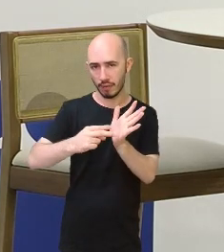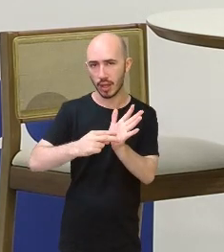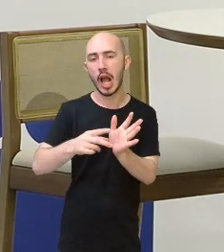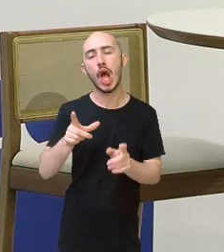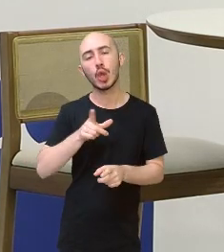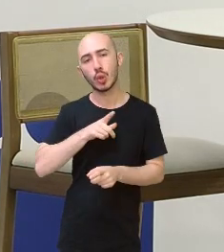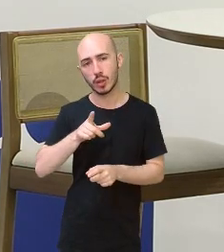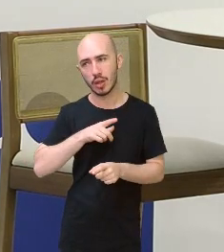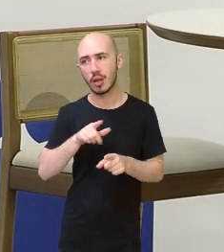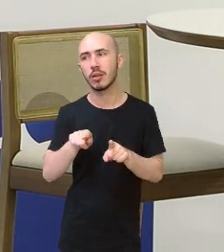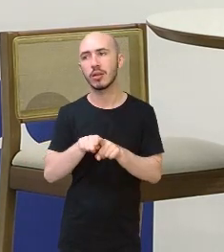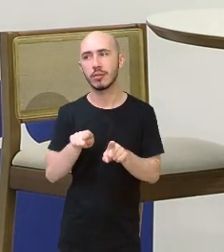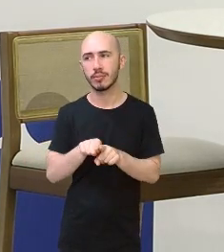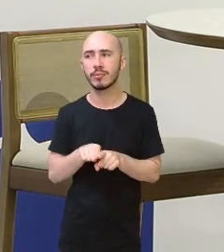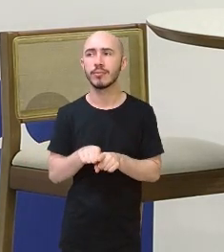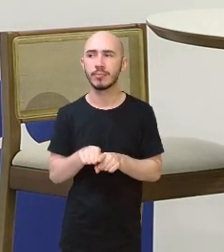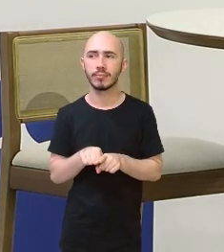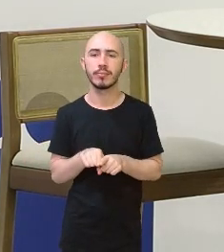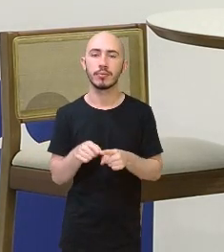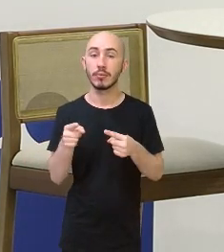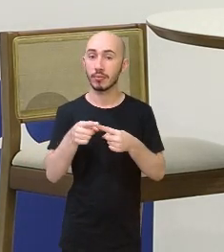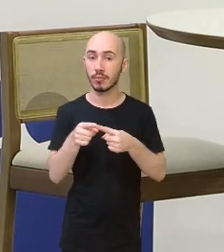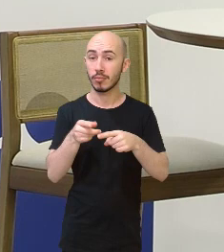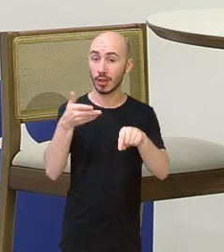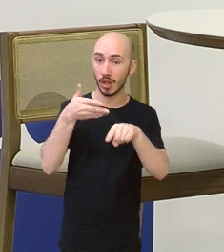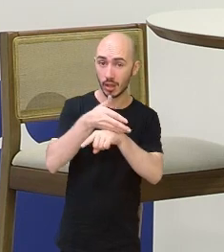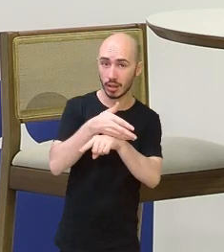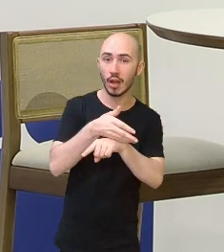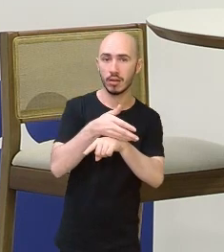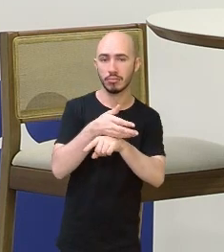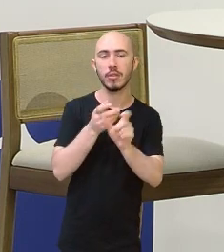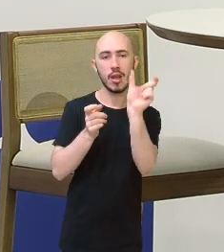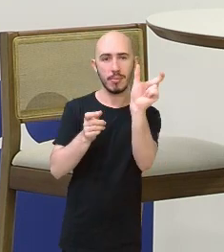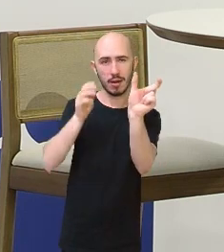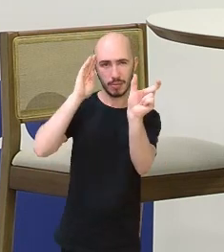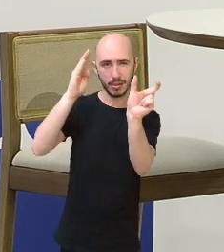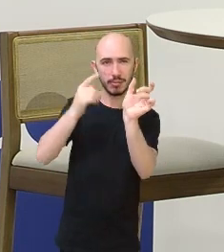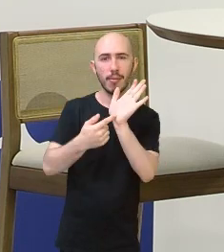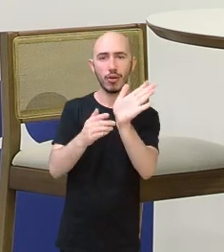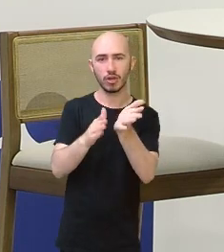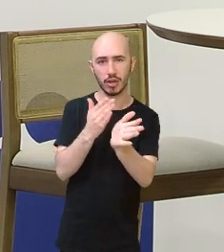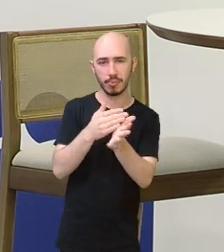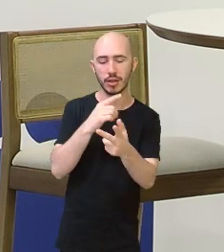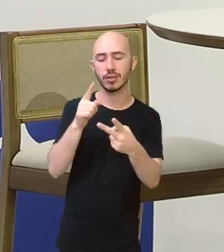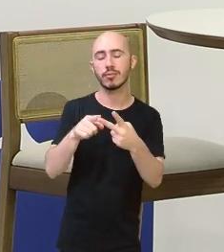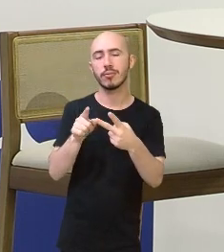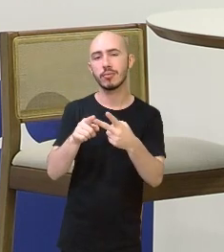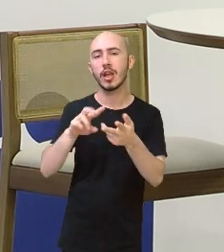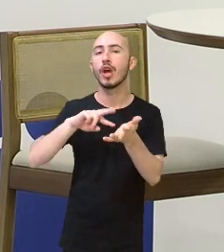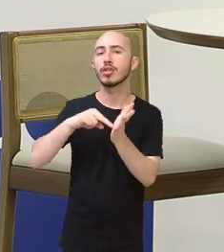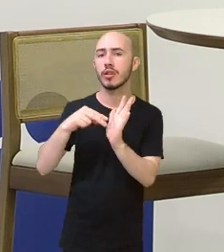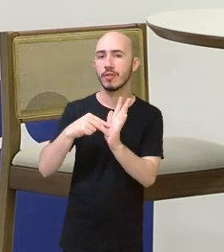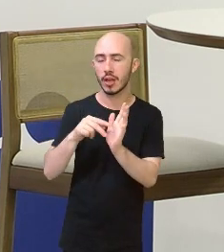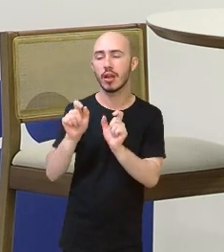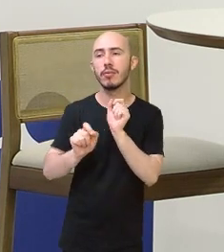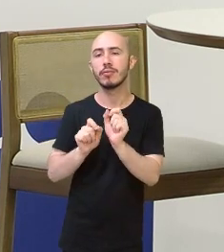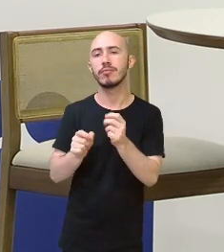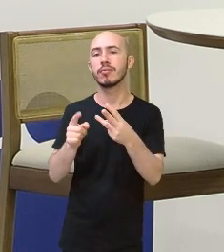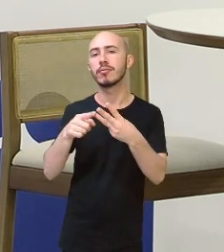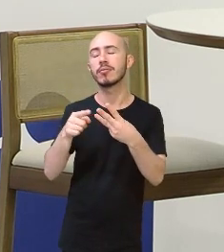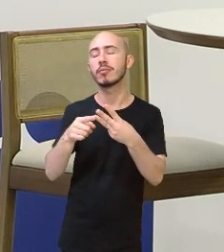significado daquela determinada palavra que você quer encontrar, certo? A origem, geralmente ele